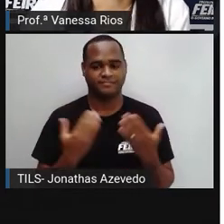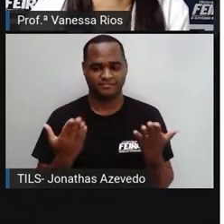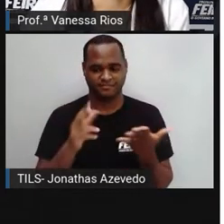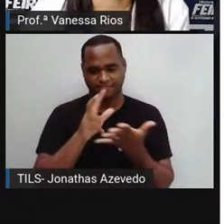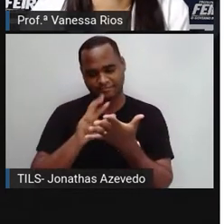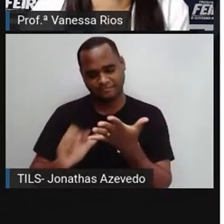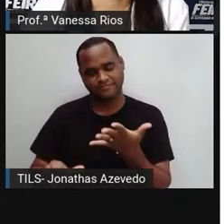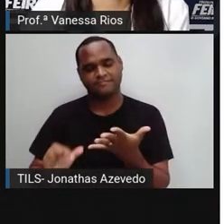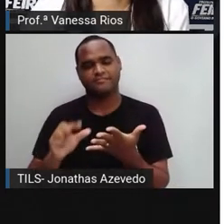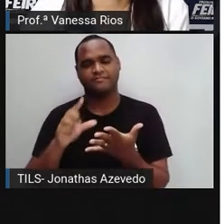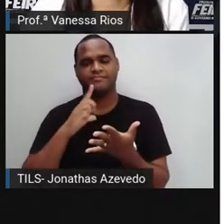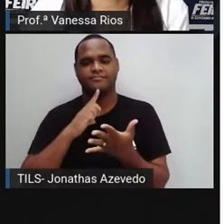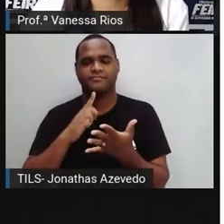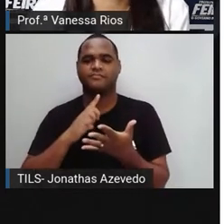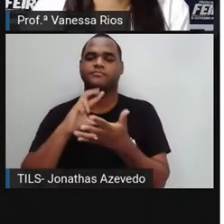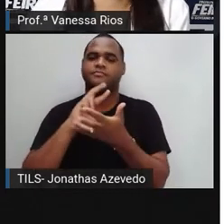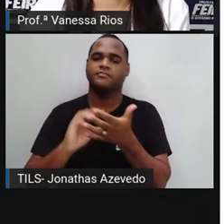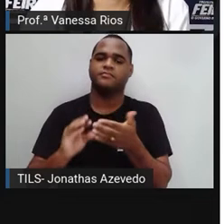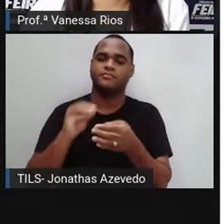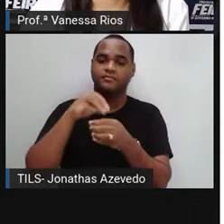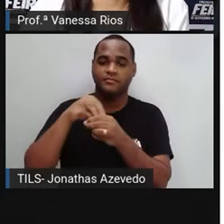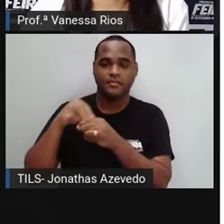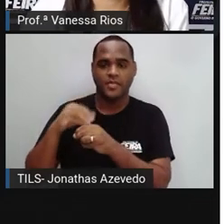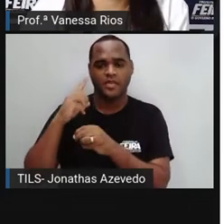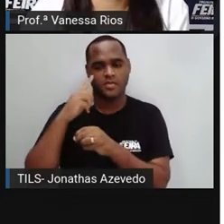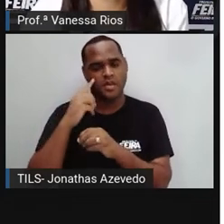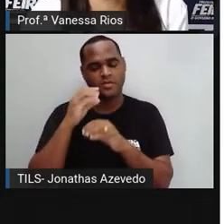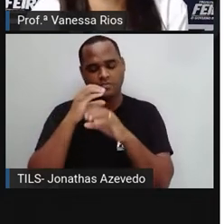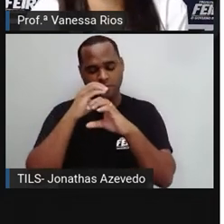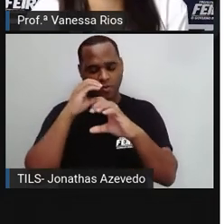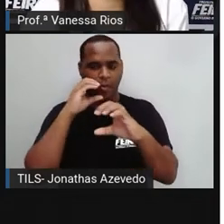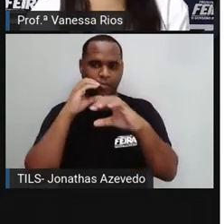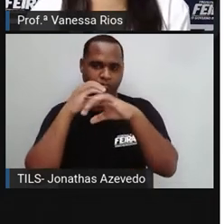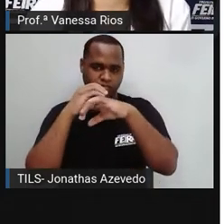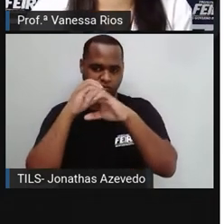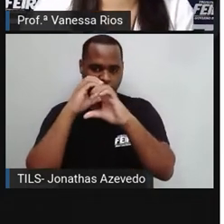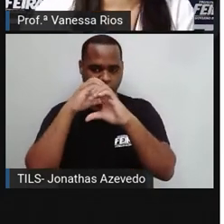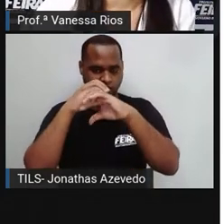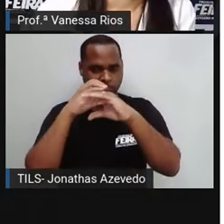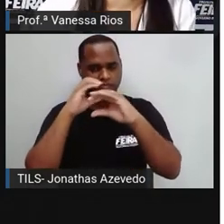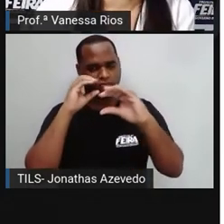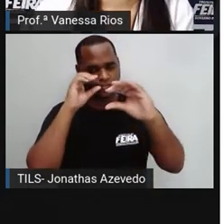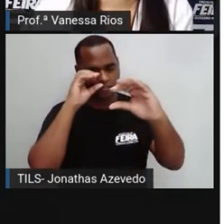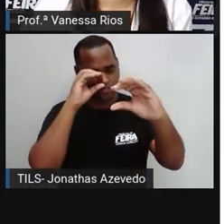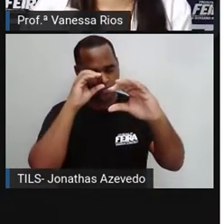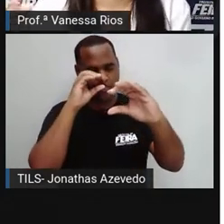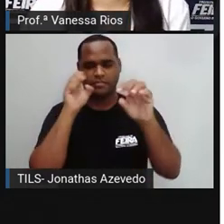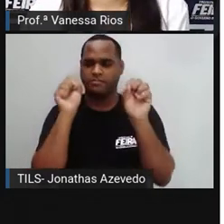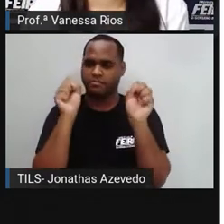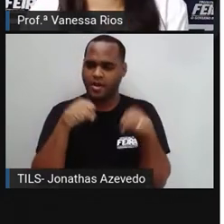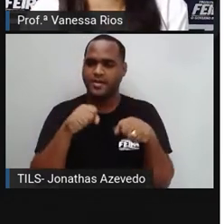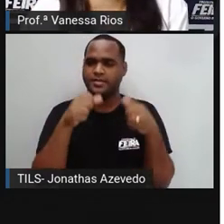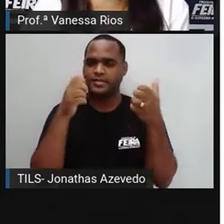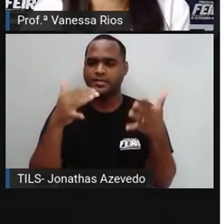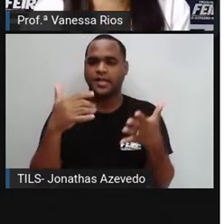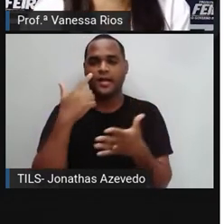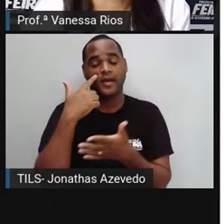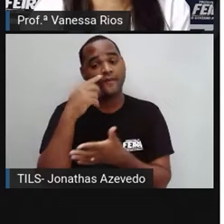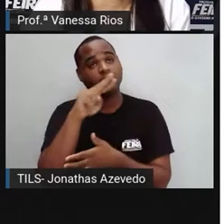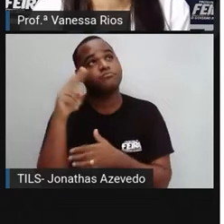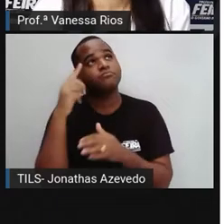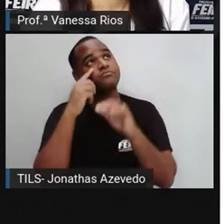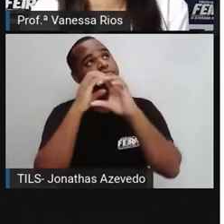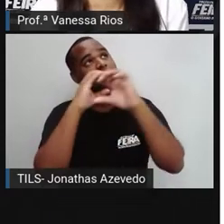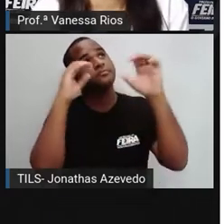aí diversos equipamentos, tem até um telescópio bem legal para que vocês possam observar, não é, o